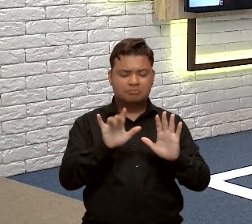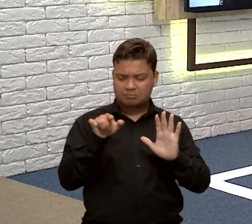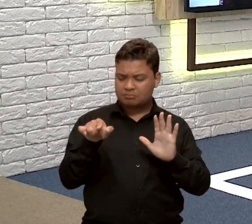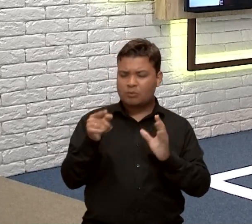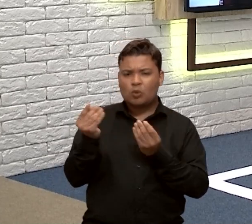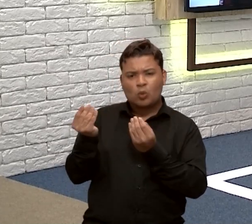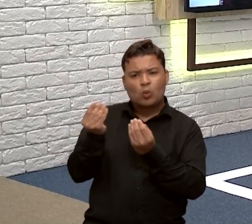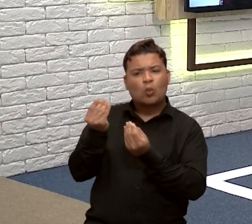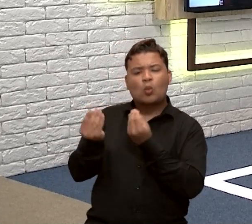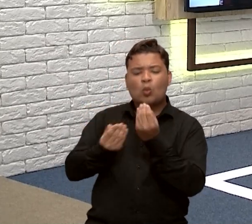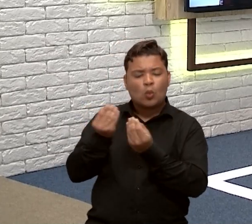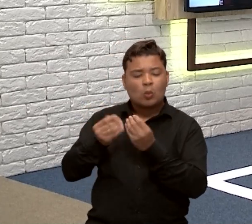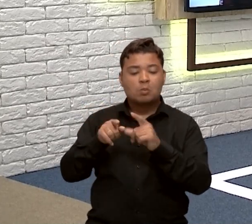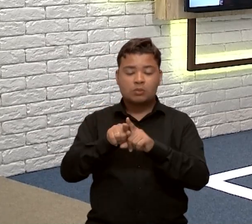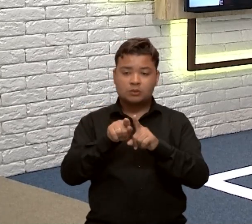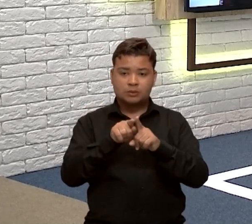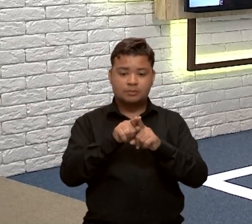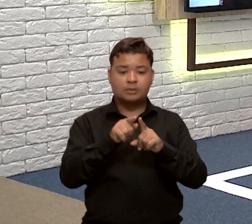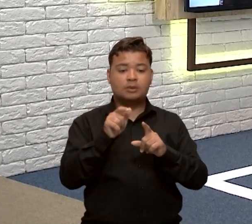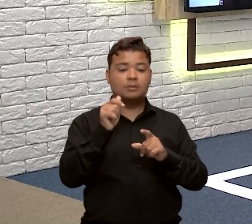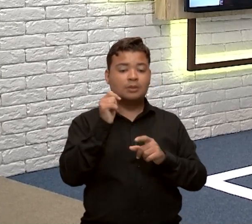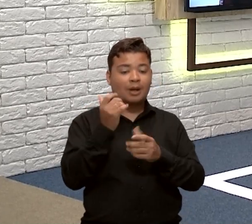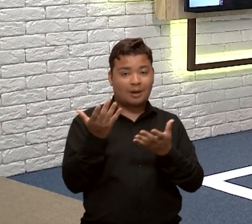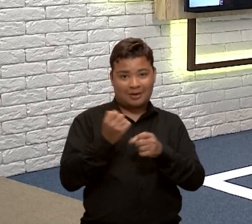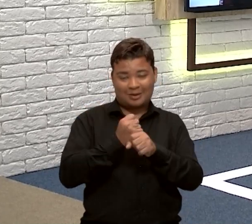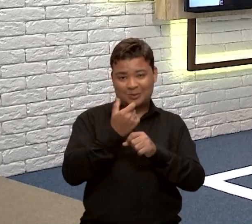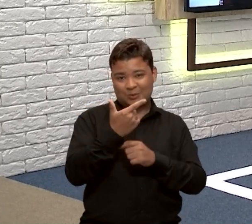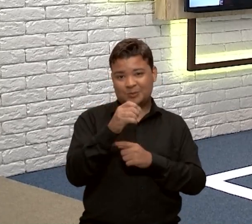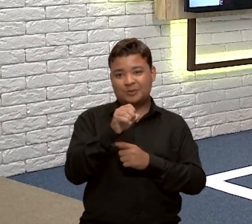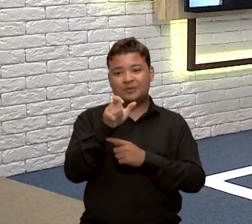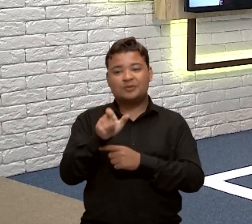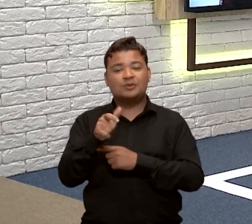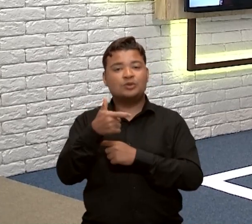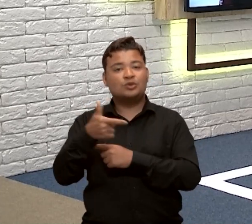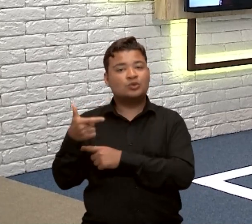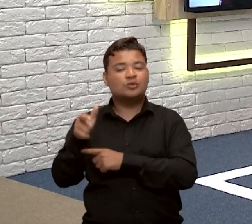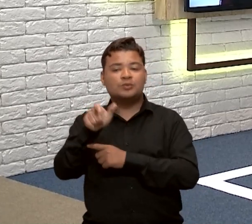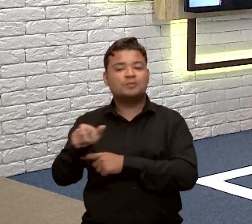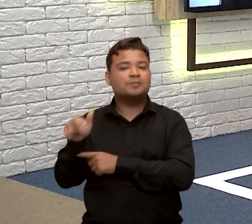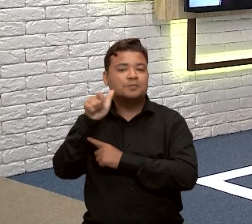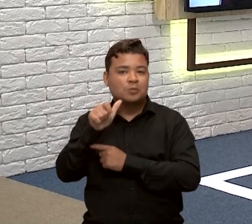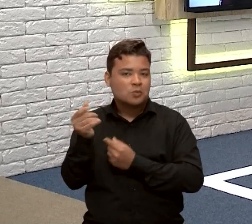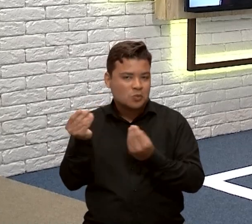de 2022. Eu acredito